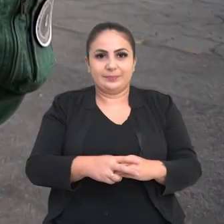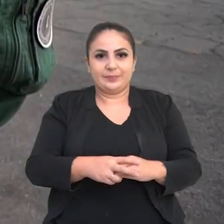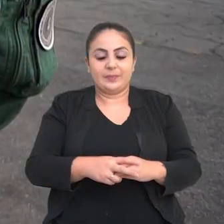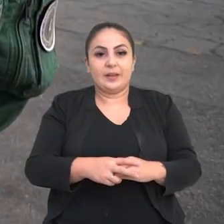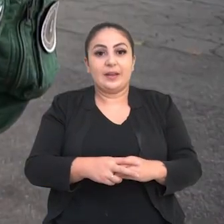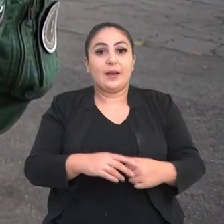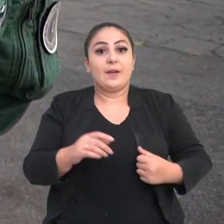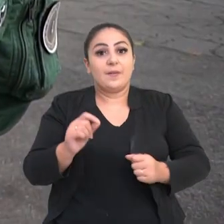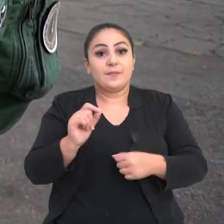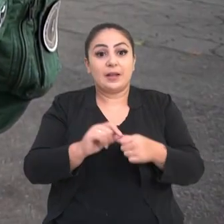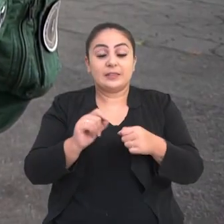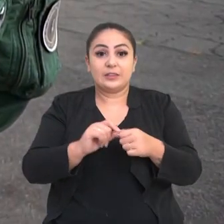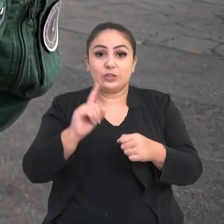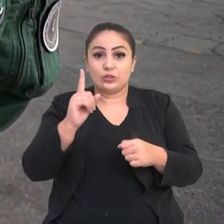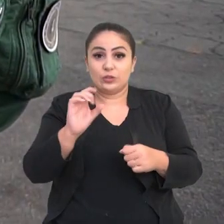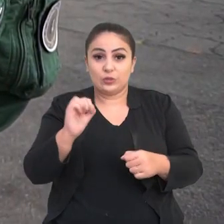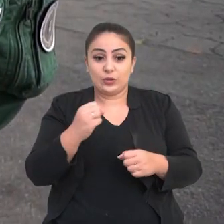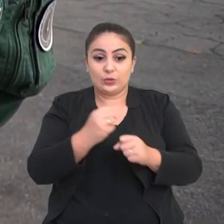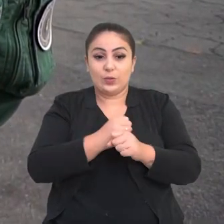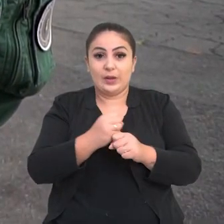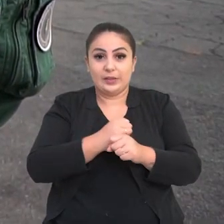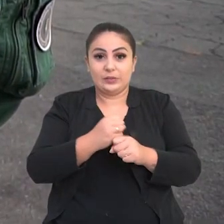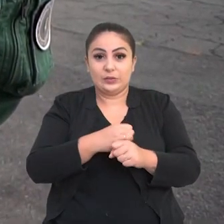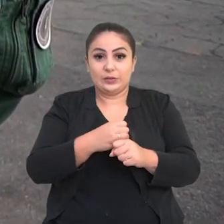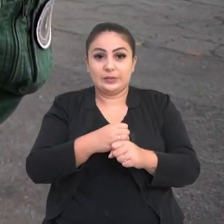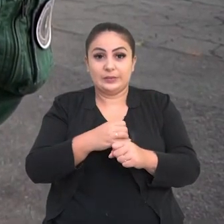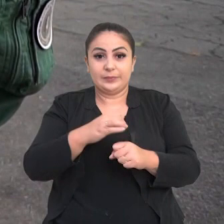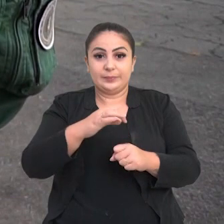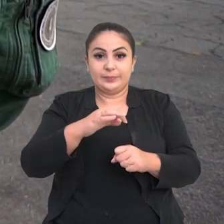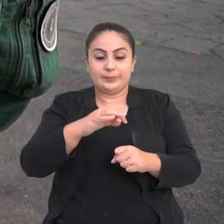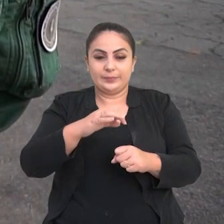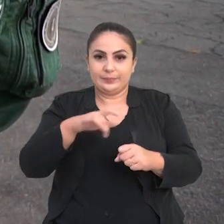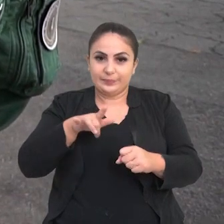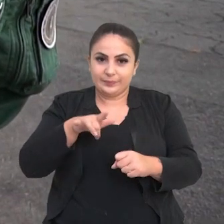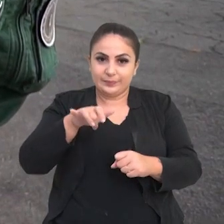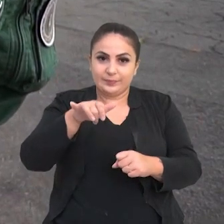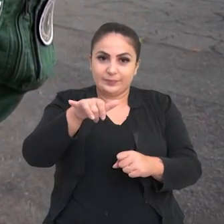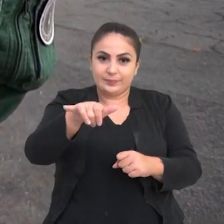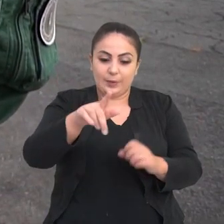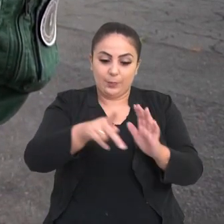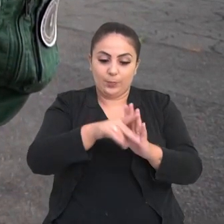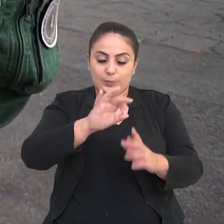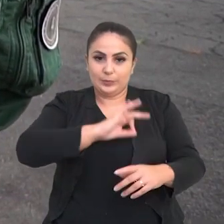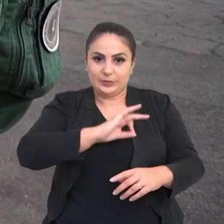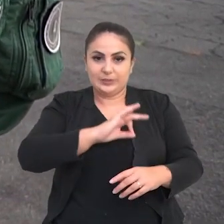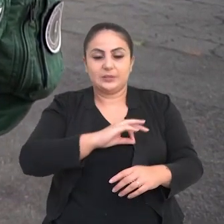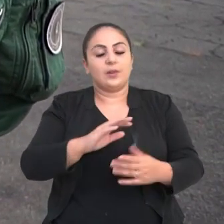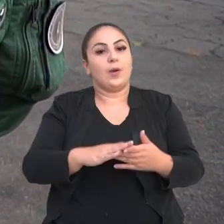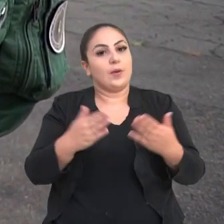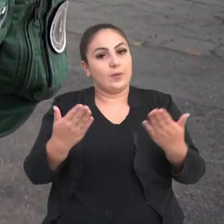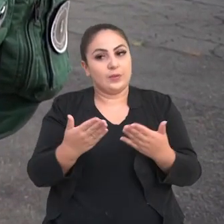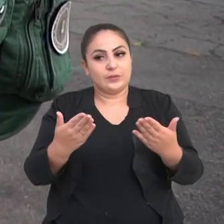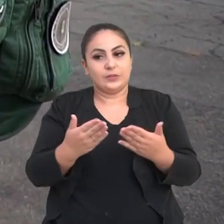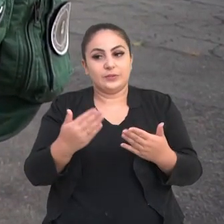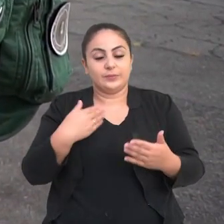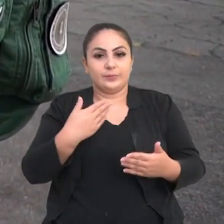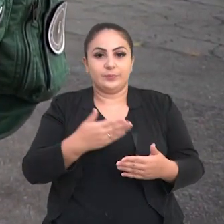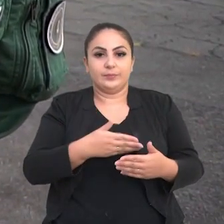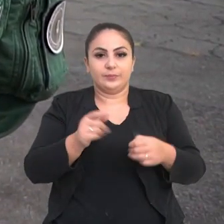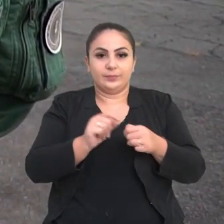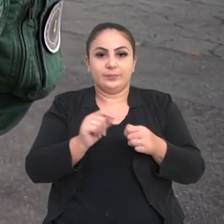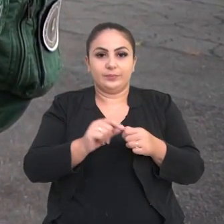gaúchos. Fazendo 18 anos na aviação da Brigada, então o dia de hoje se reveste duplamente